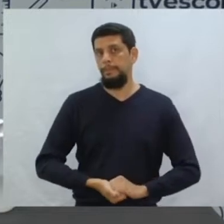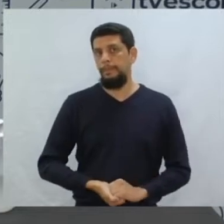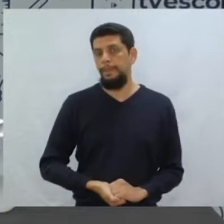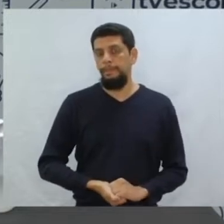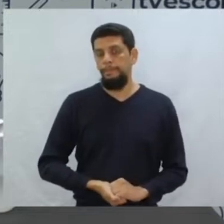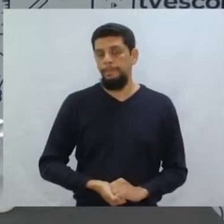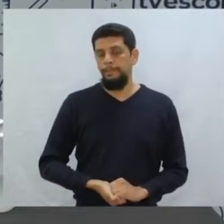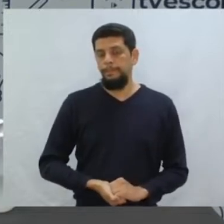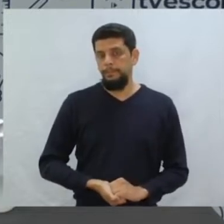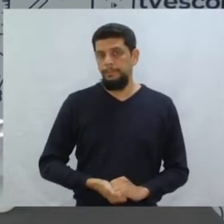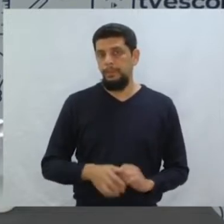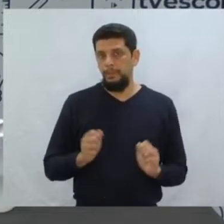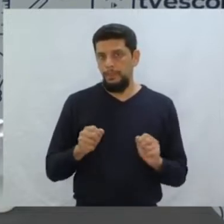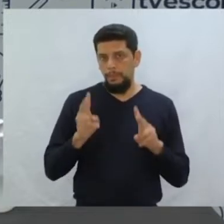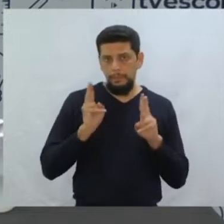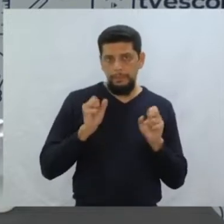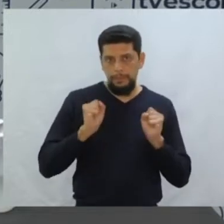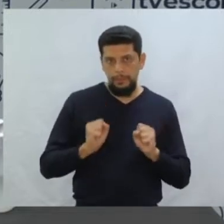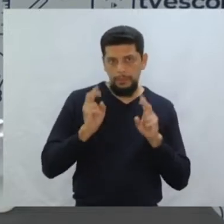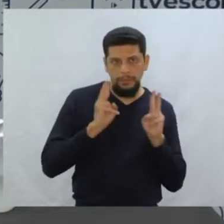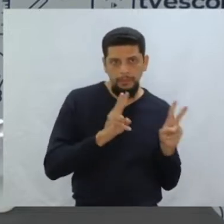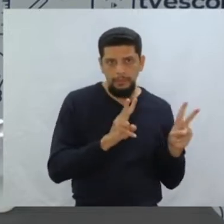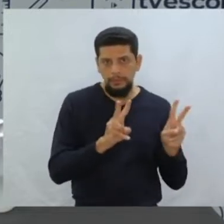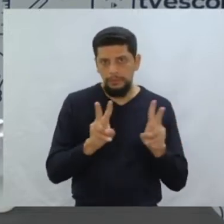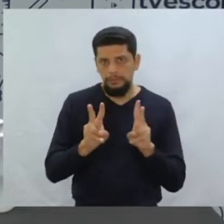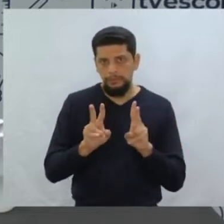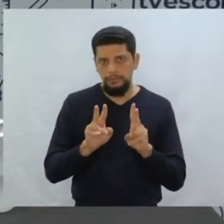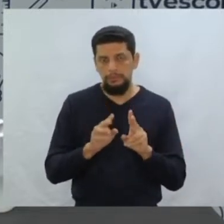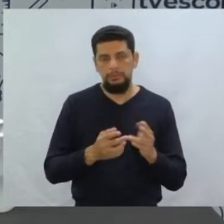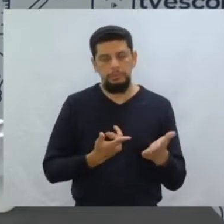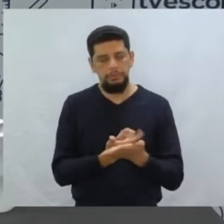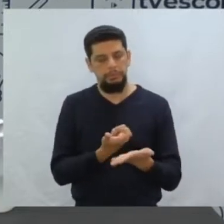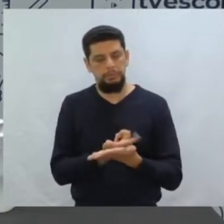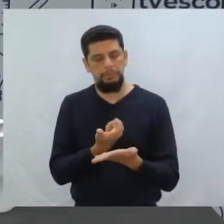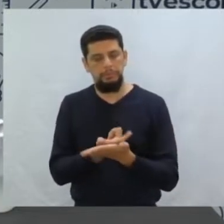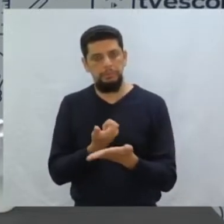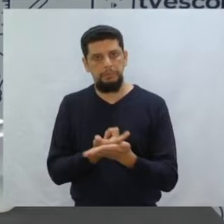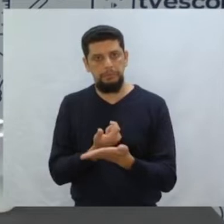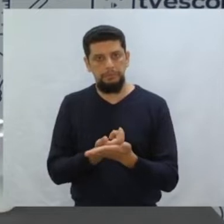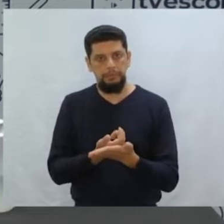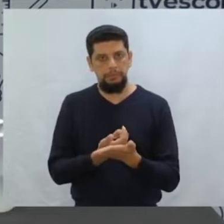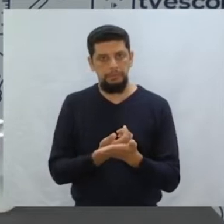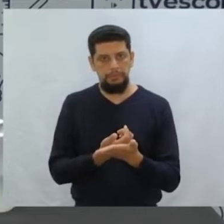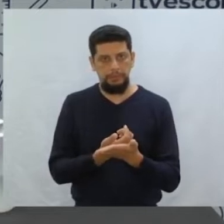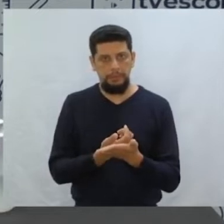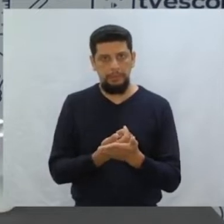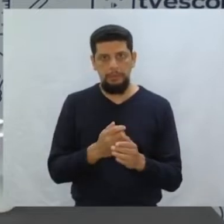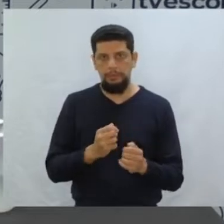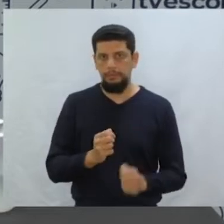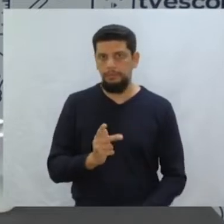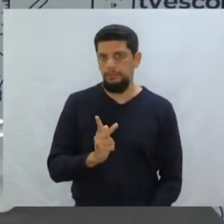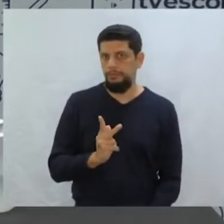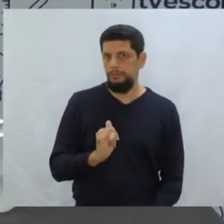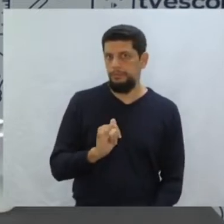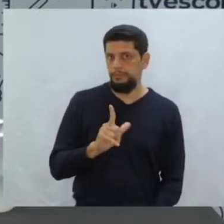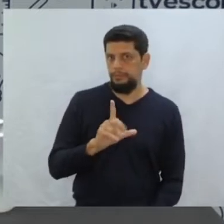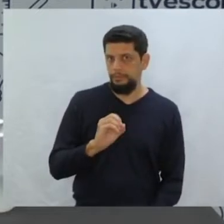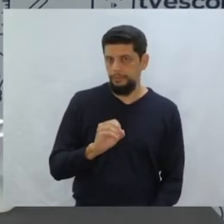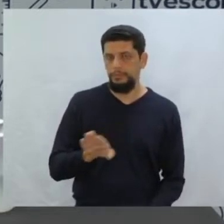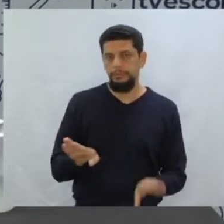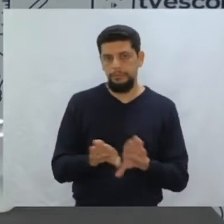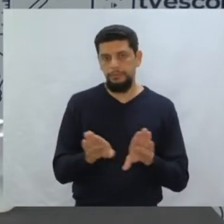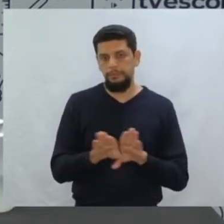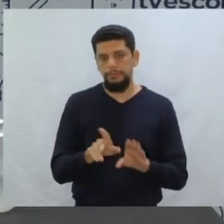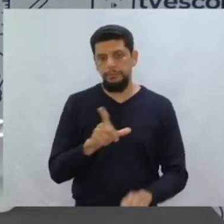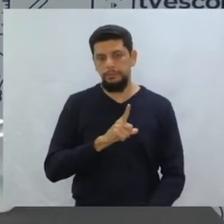certo? Então, como vocês podem ver, muitas coisas que a gente compra é por quilo. Olha